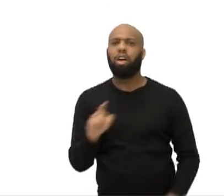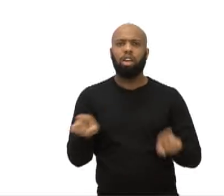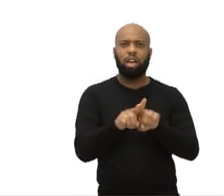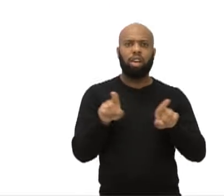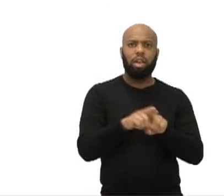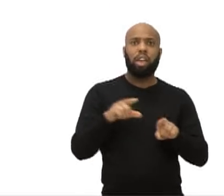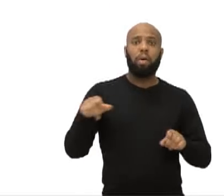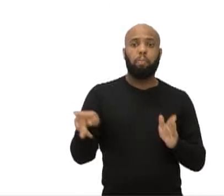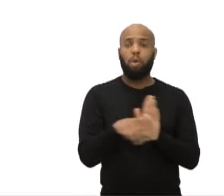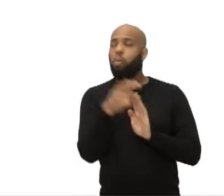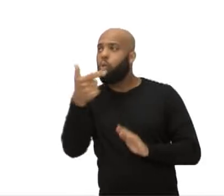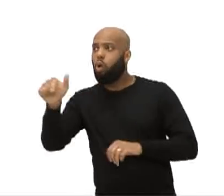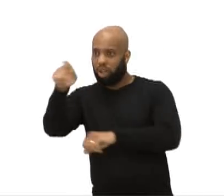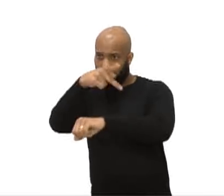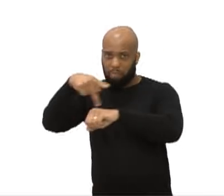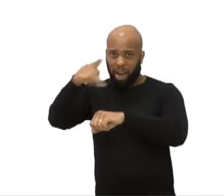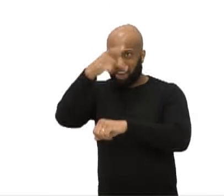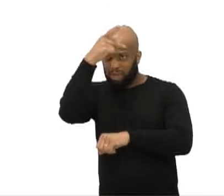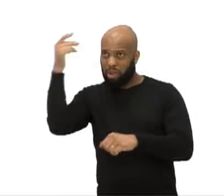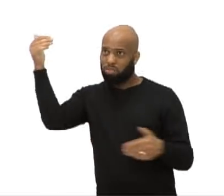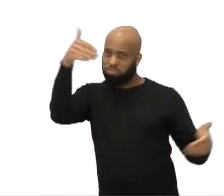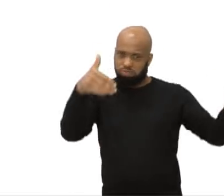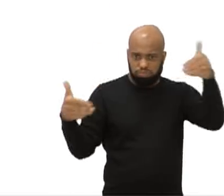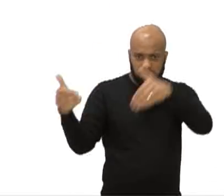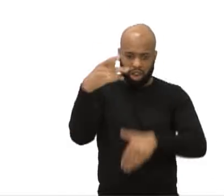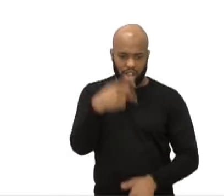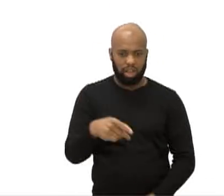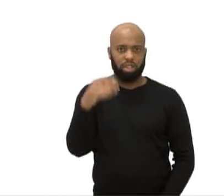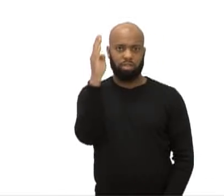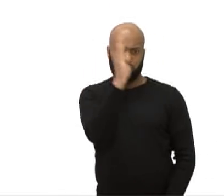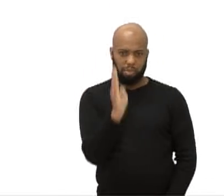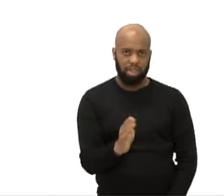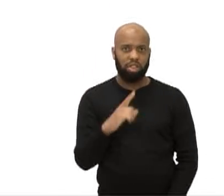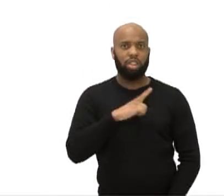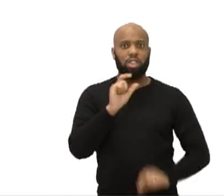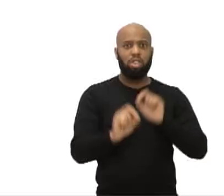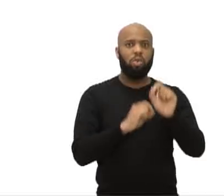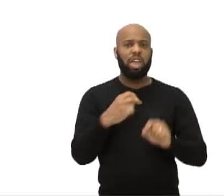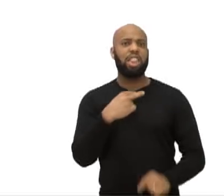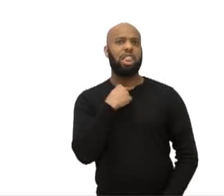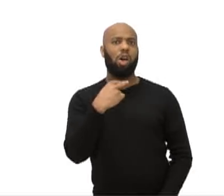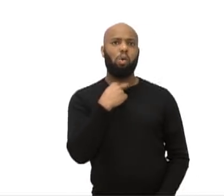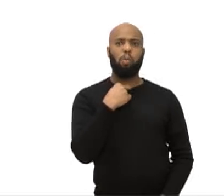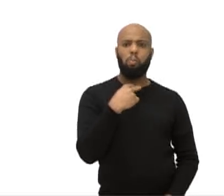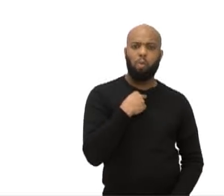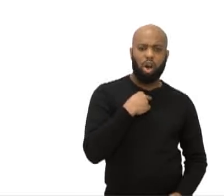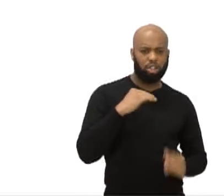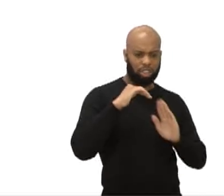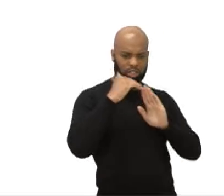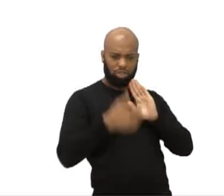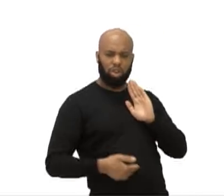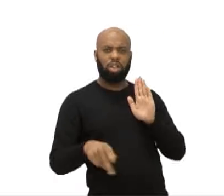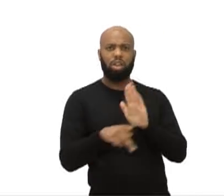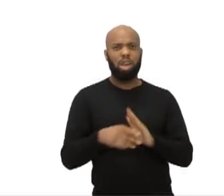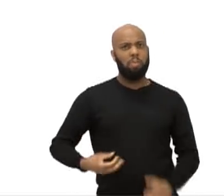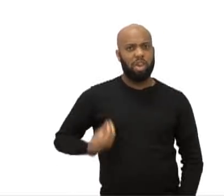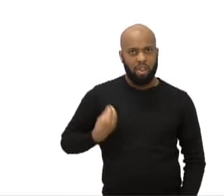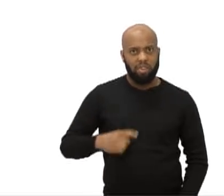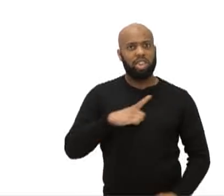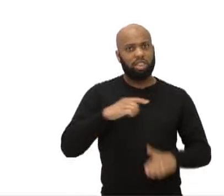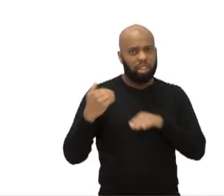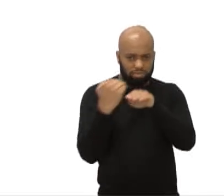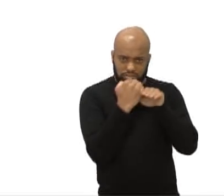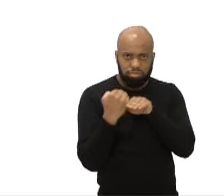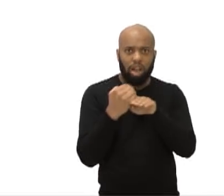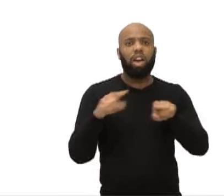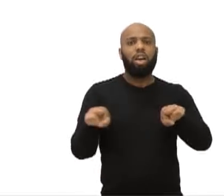aos estrangeiros residentes no país a inviolabilidade do direito à vida, à